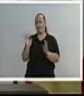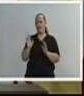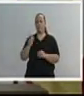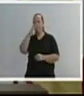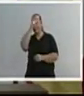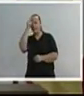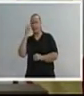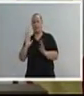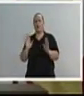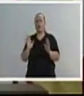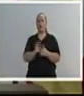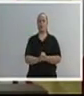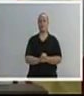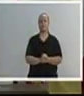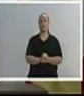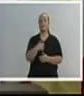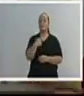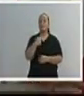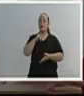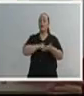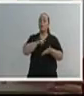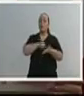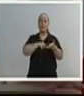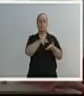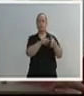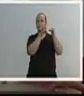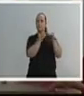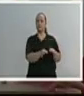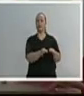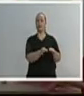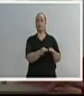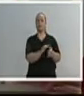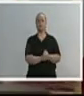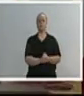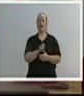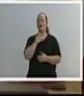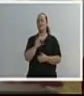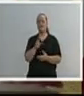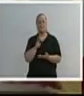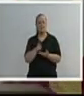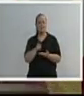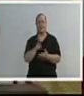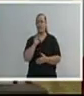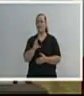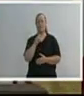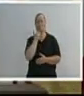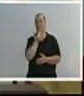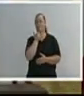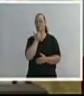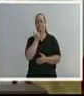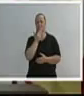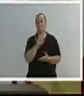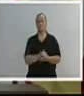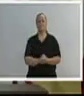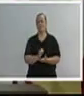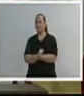um documento de boa fé. Tem que passar a ser um documento de boa fé, Célio Dias. Assim não dá, não tem condições. As empresas, eu recebo, vocês todos os